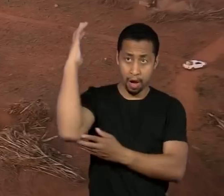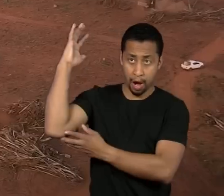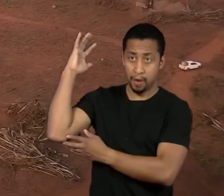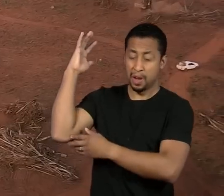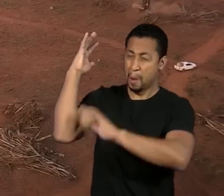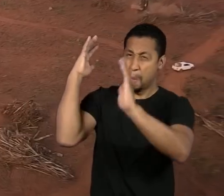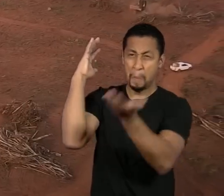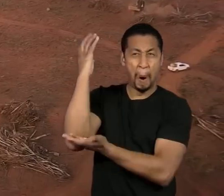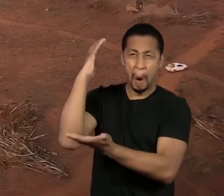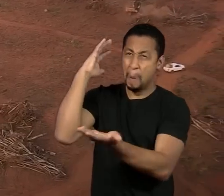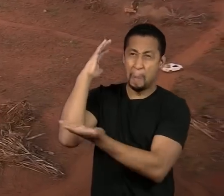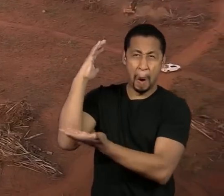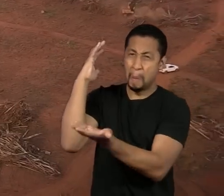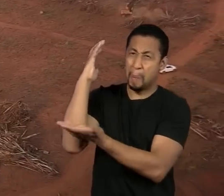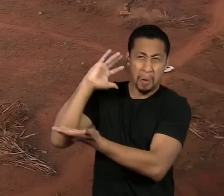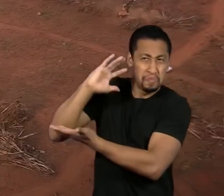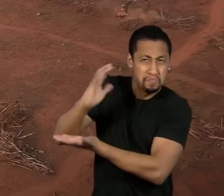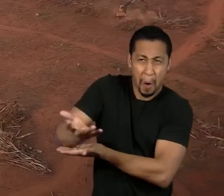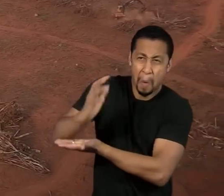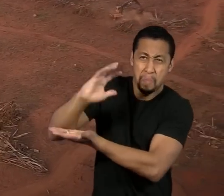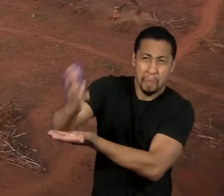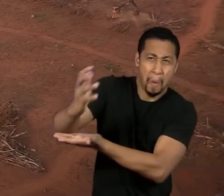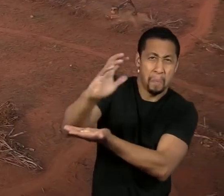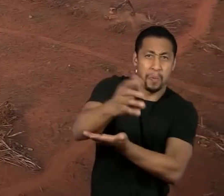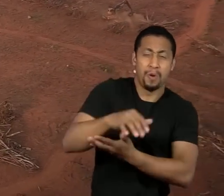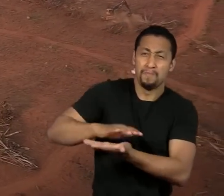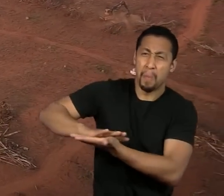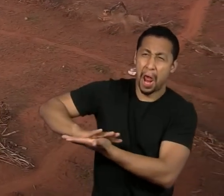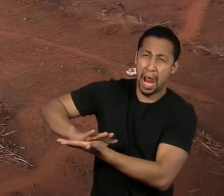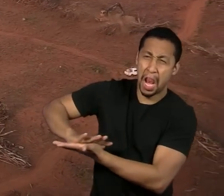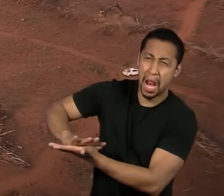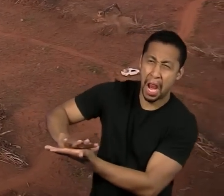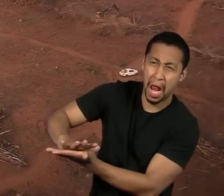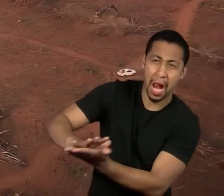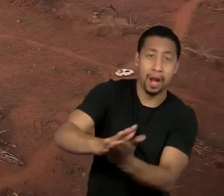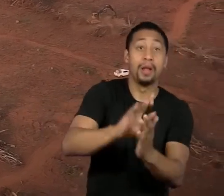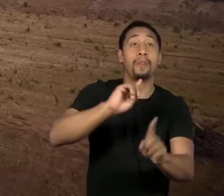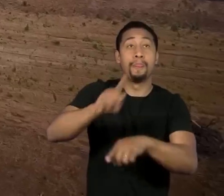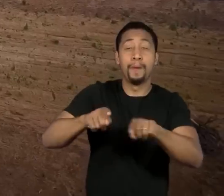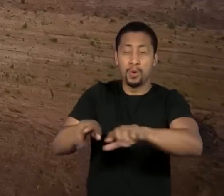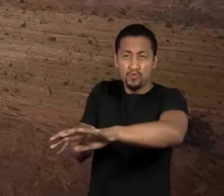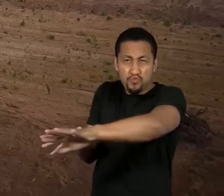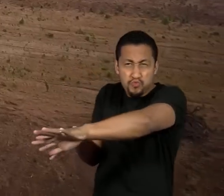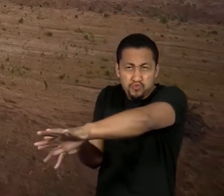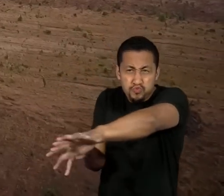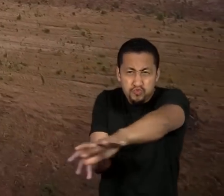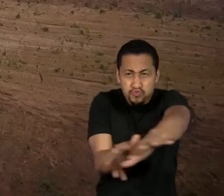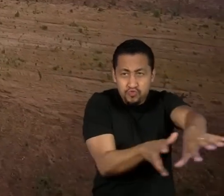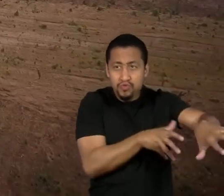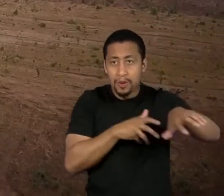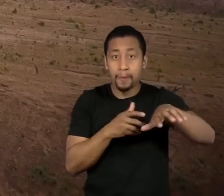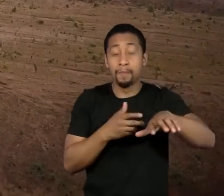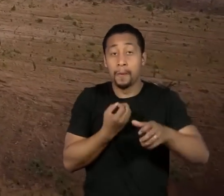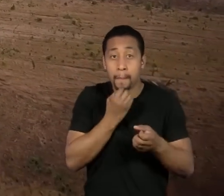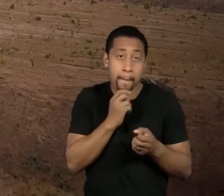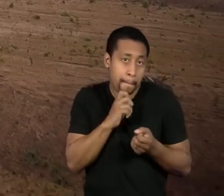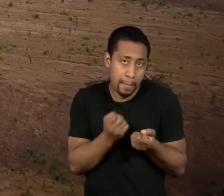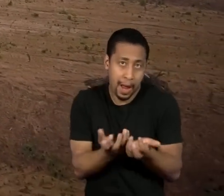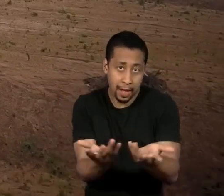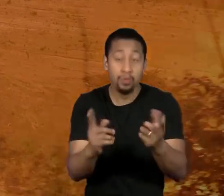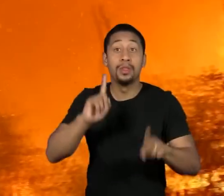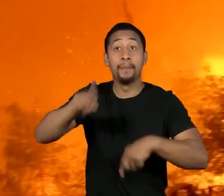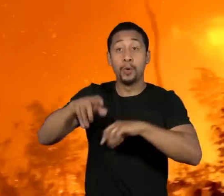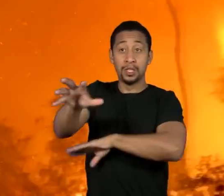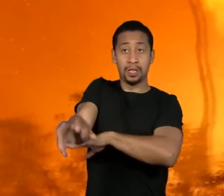correntão, derruba o mato, passa o trator, né? Depois que derruba a madeira, aí